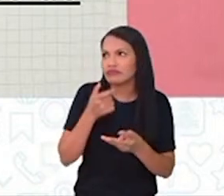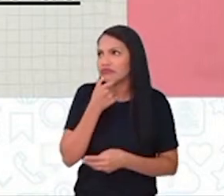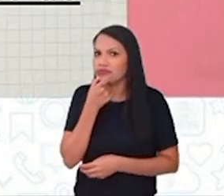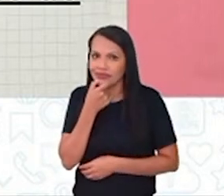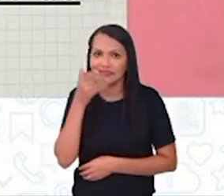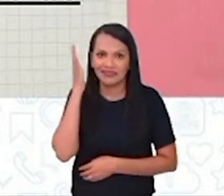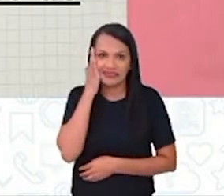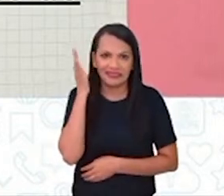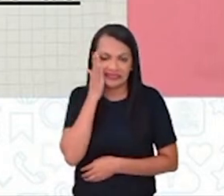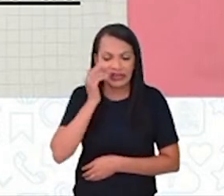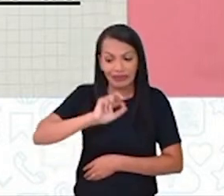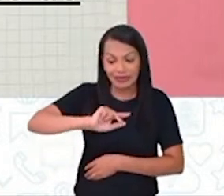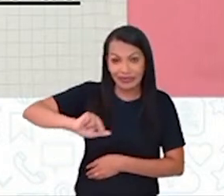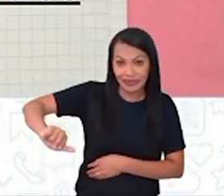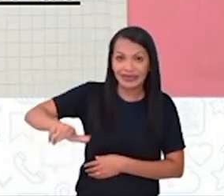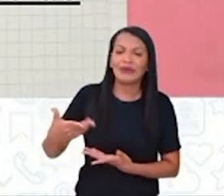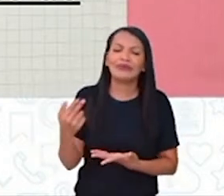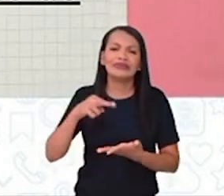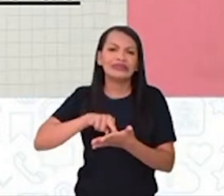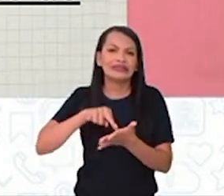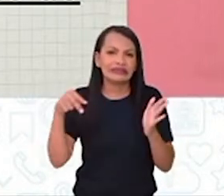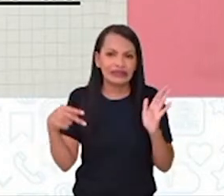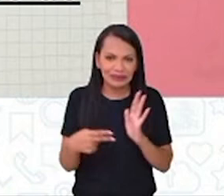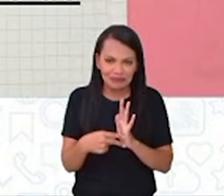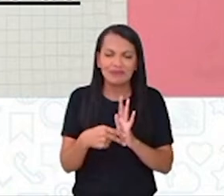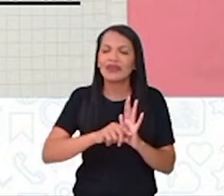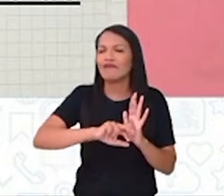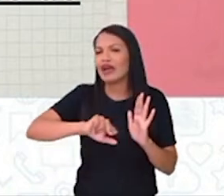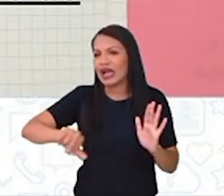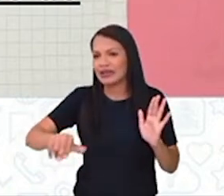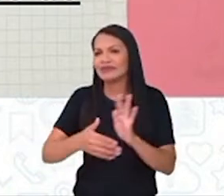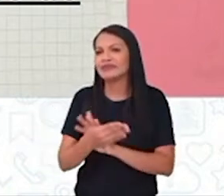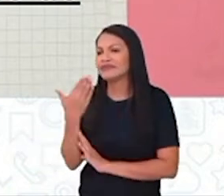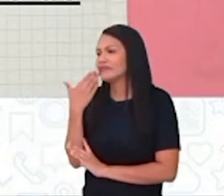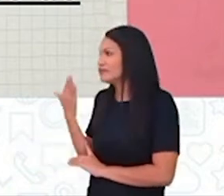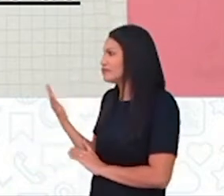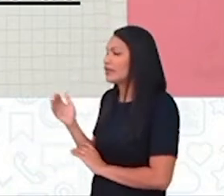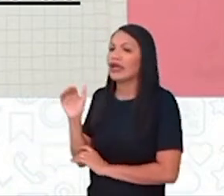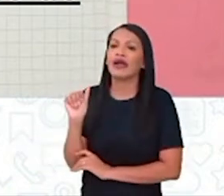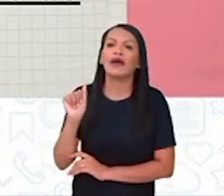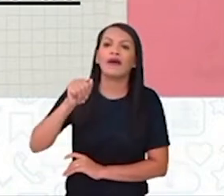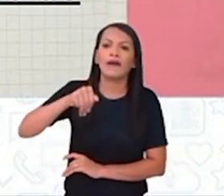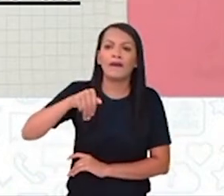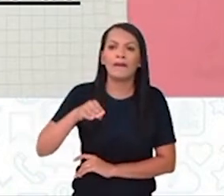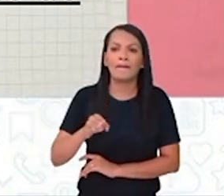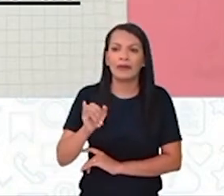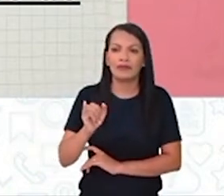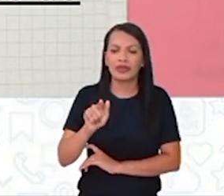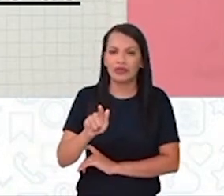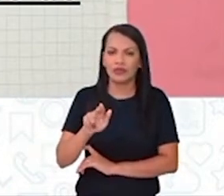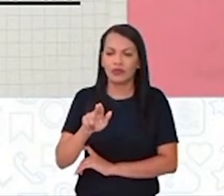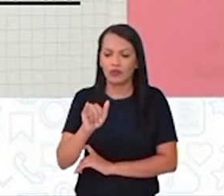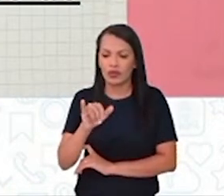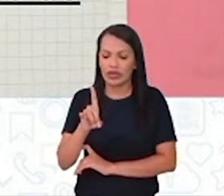gerar ambiguidade, que é o duplo sentido do enunciado. A ambiguidade, quando é intencional, ela é massa, ela é uma figura